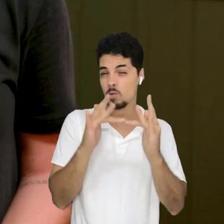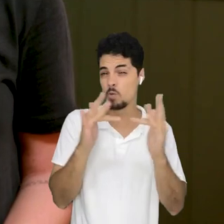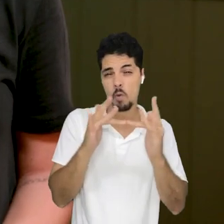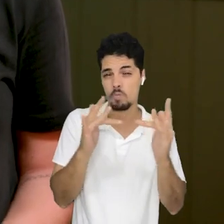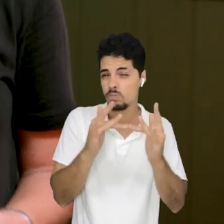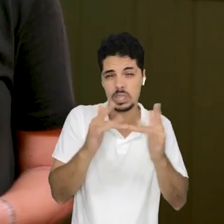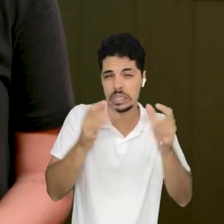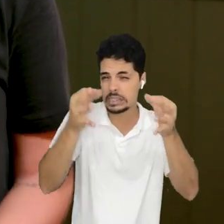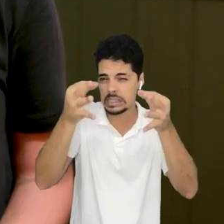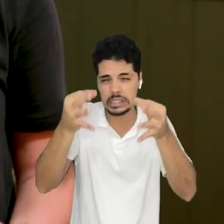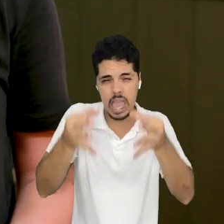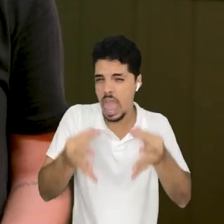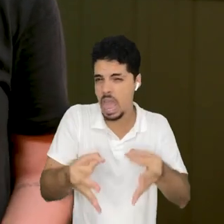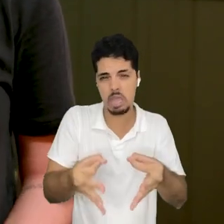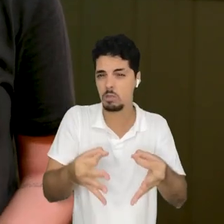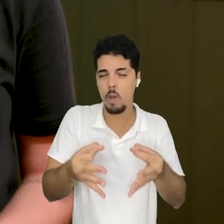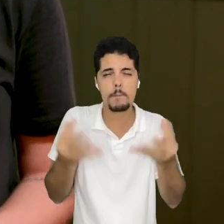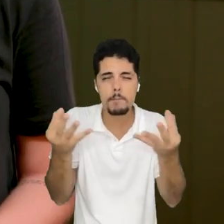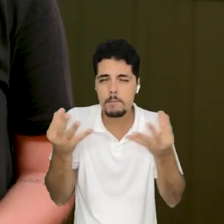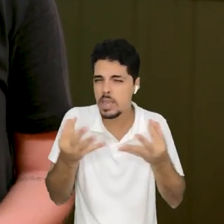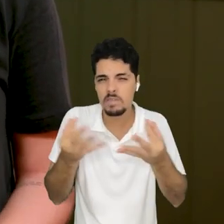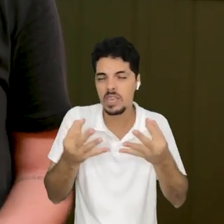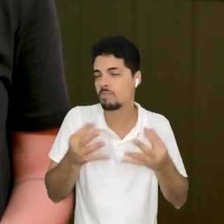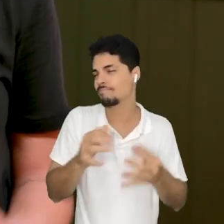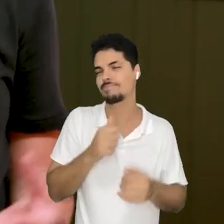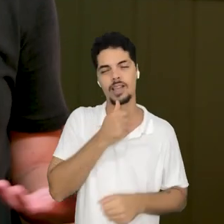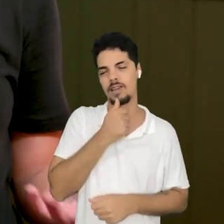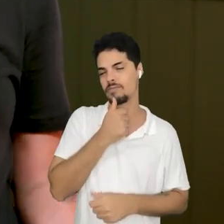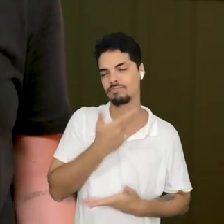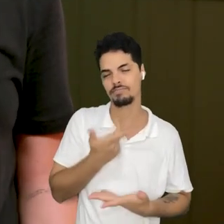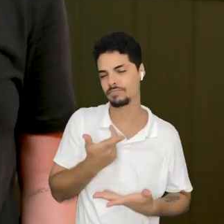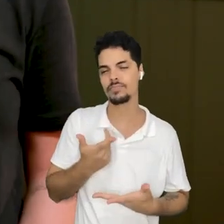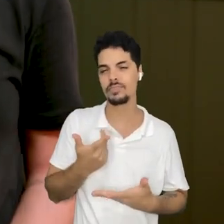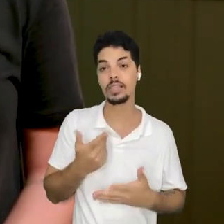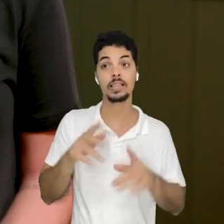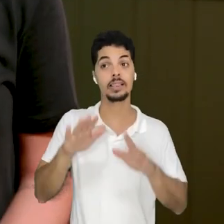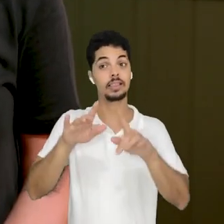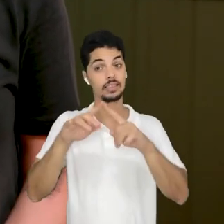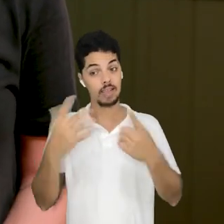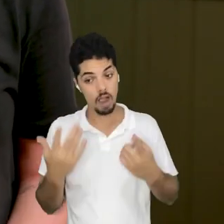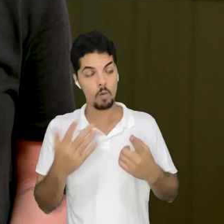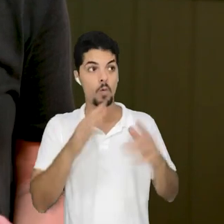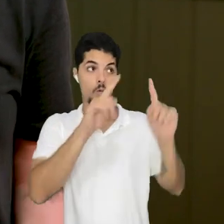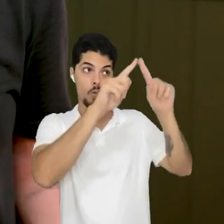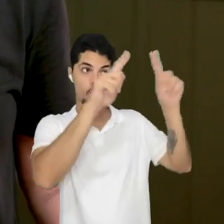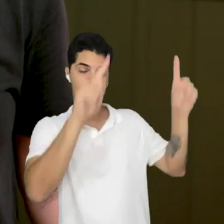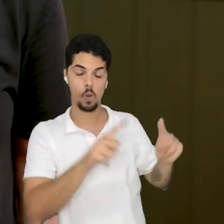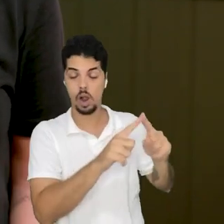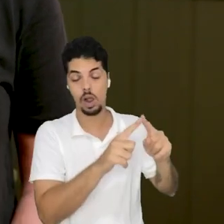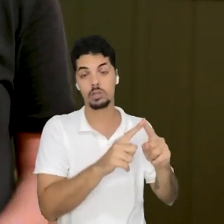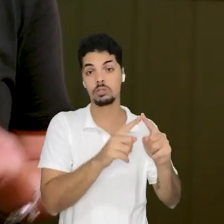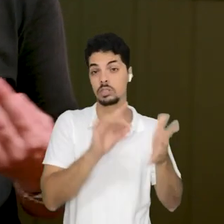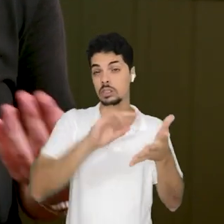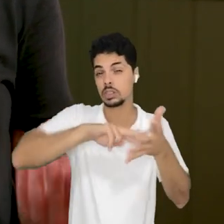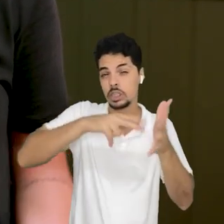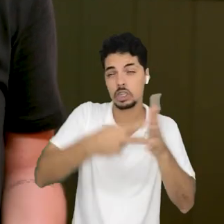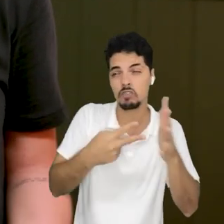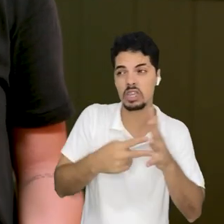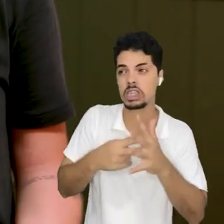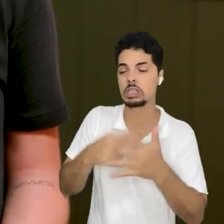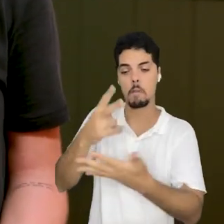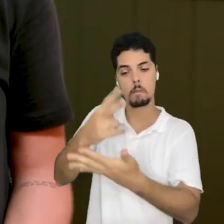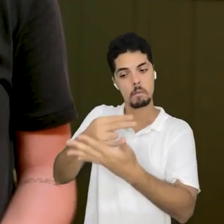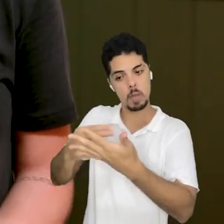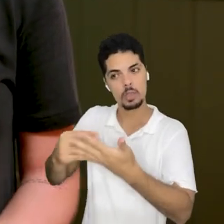gente pegar a data do quadro, ele é de 1888. É uma data muito simbólica, é a data da abolição